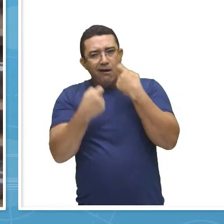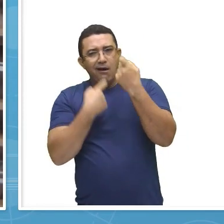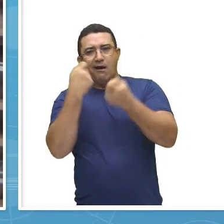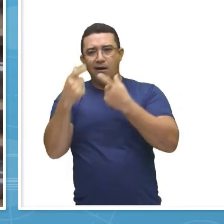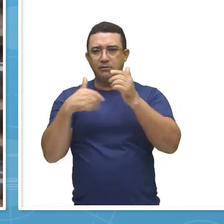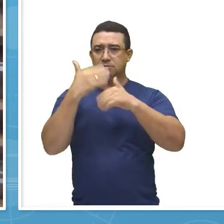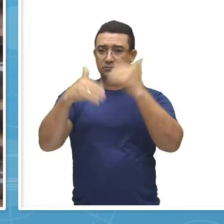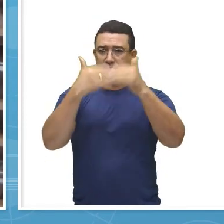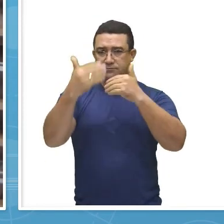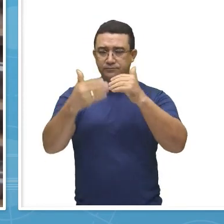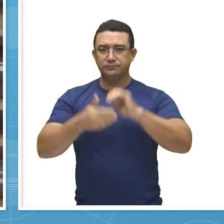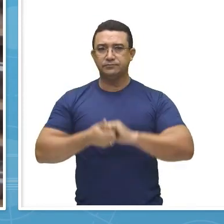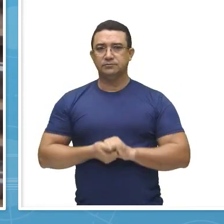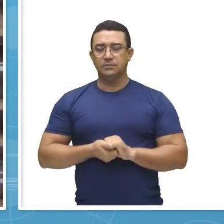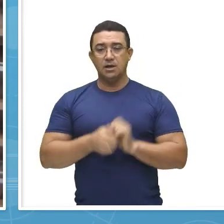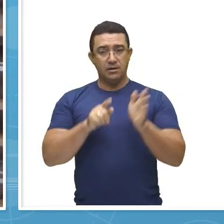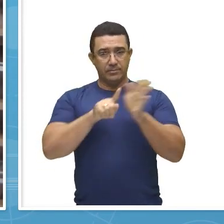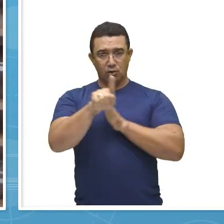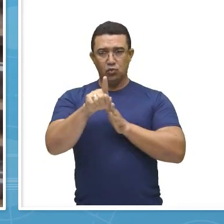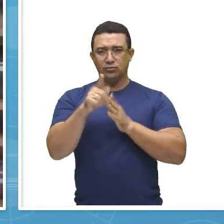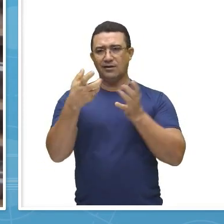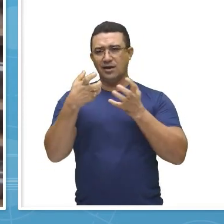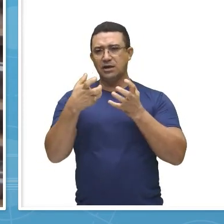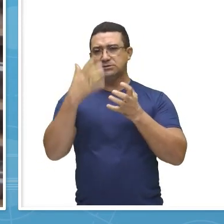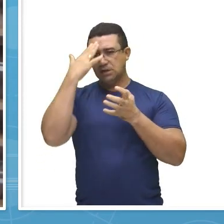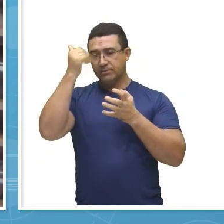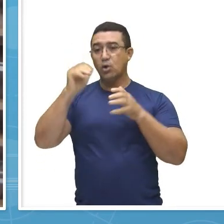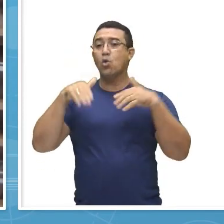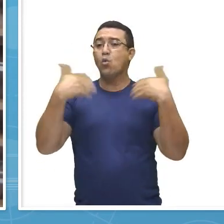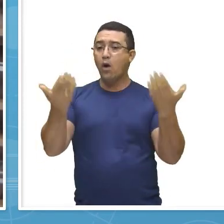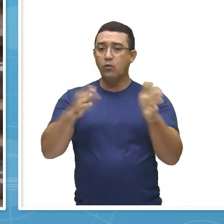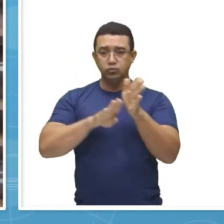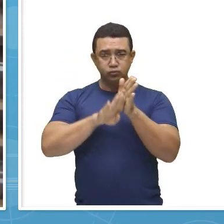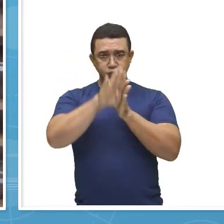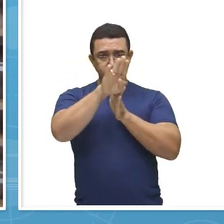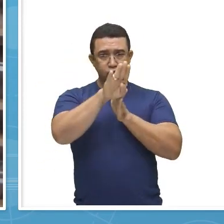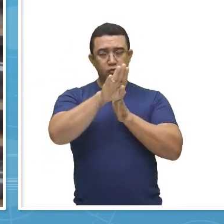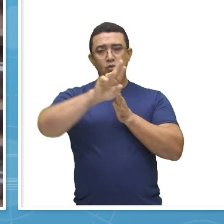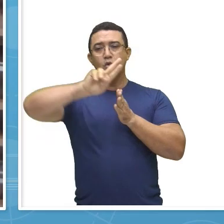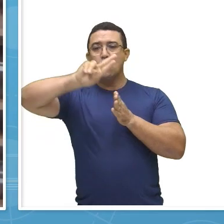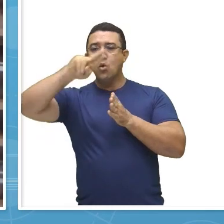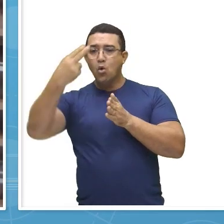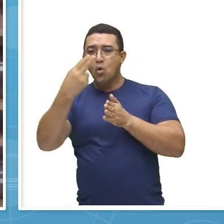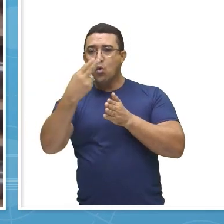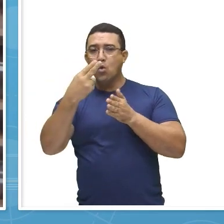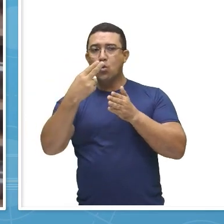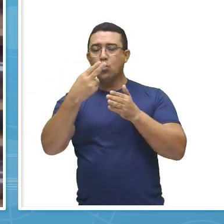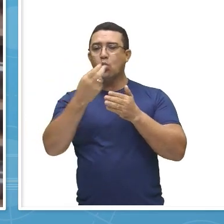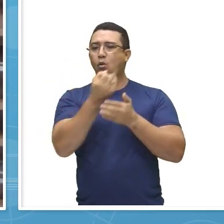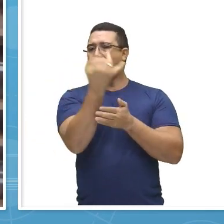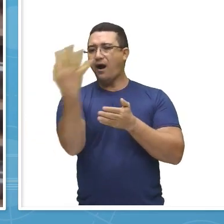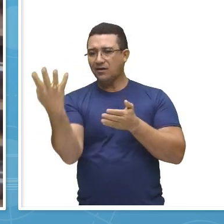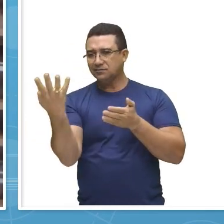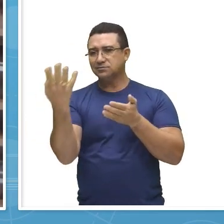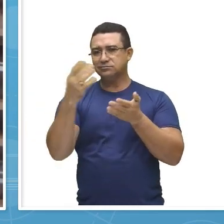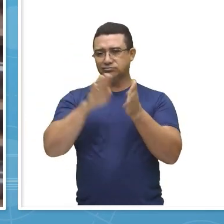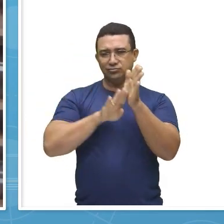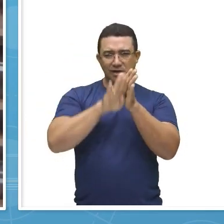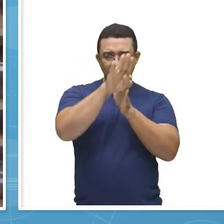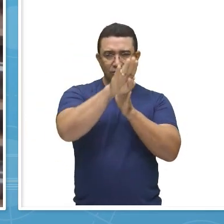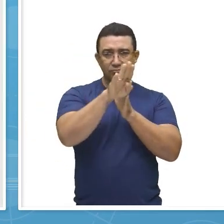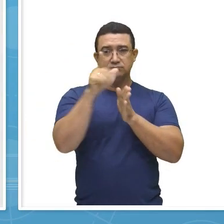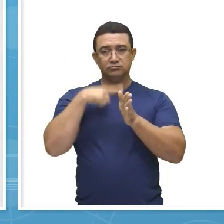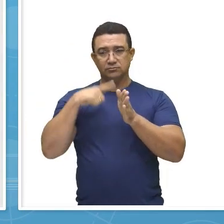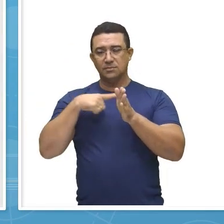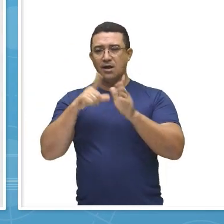bom? E a questão quer saber justamente isso, qual é esse indicador, ou quais são, né, esses indicadores. Então, olha só o que nós temos aí